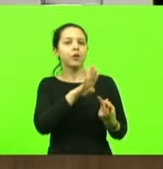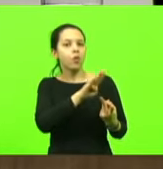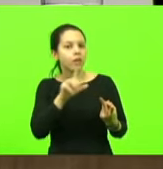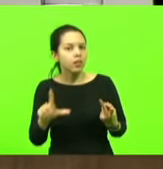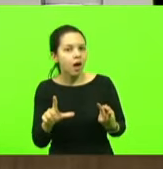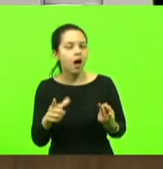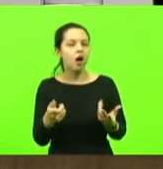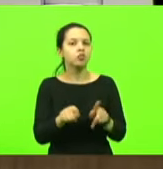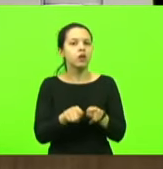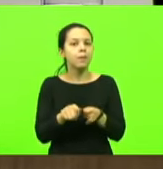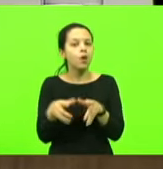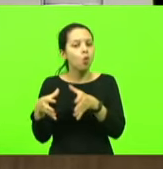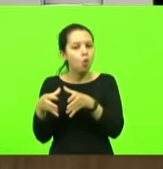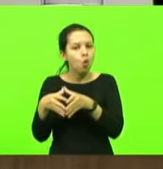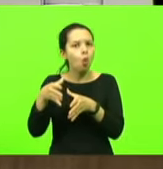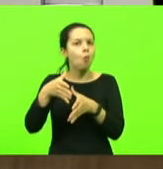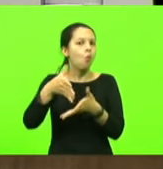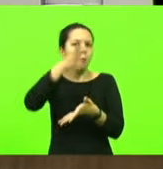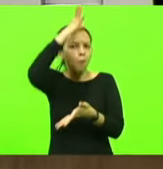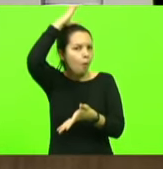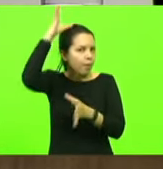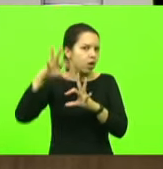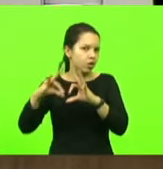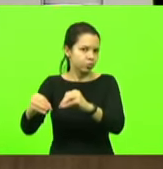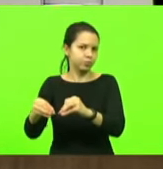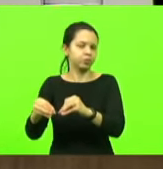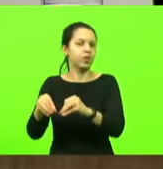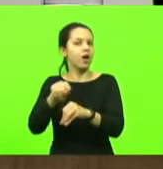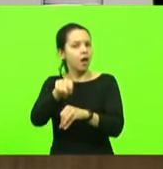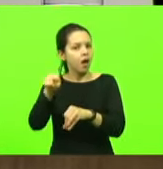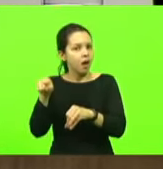os corpos de bombeiros, que atendem